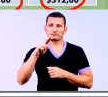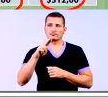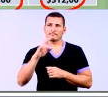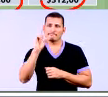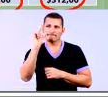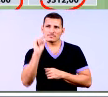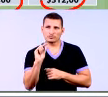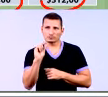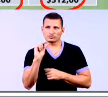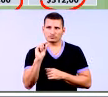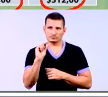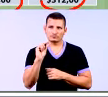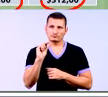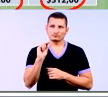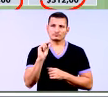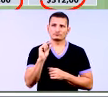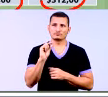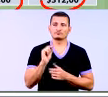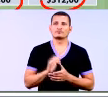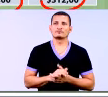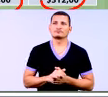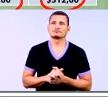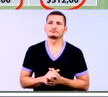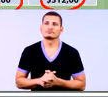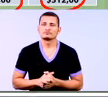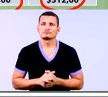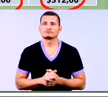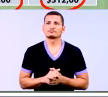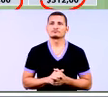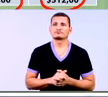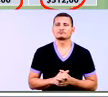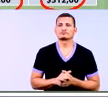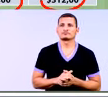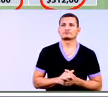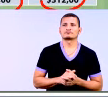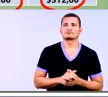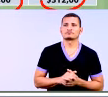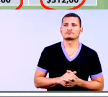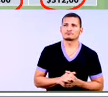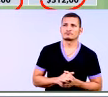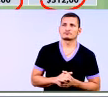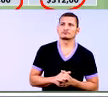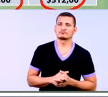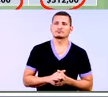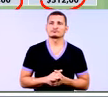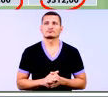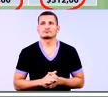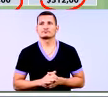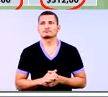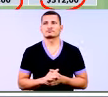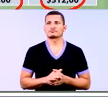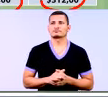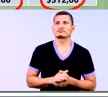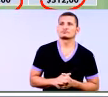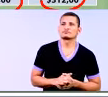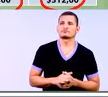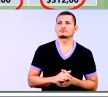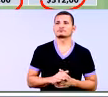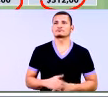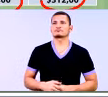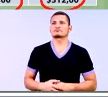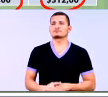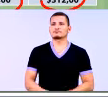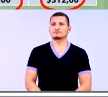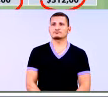consigo fazer processadores cada vez menores, transistores cada vez menores, eu consigo colocar transistores, cada vez mais transistores dentro de um E com